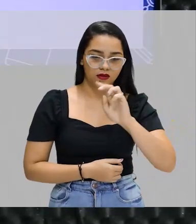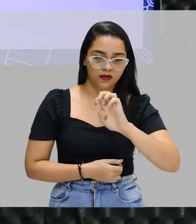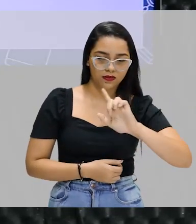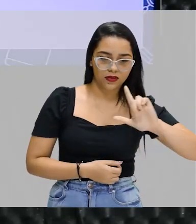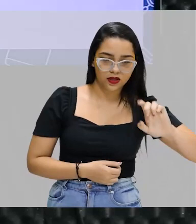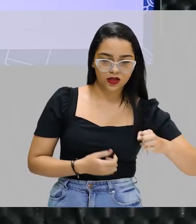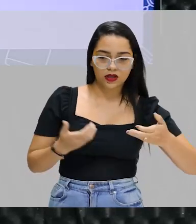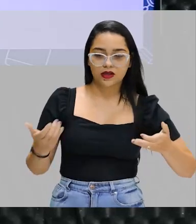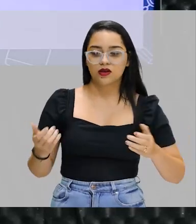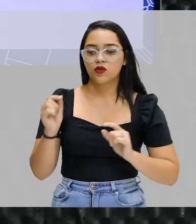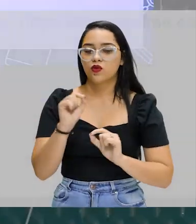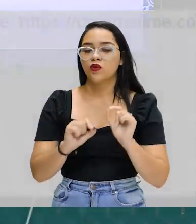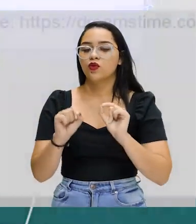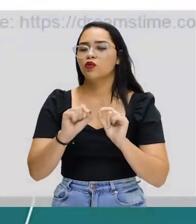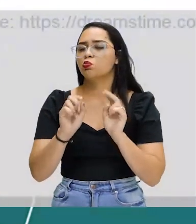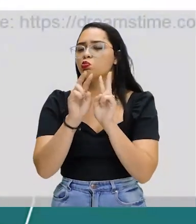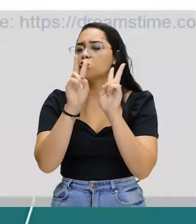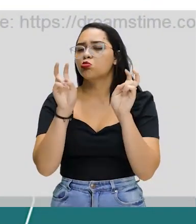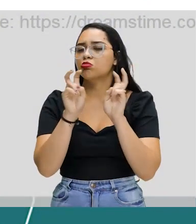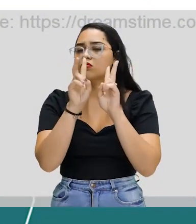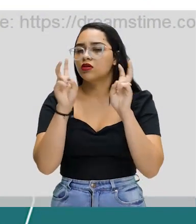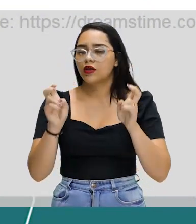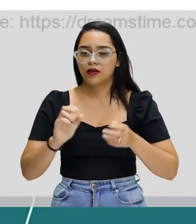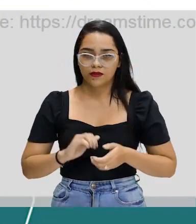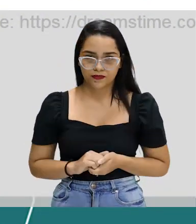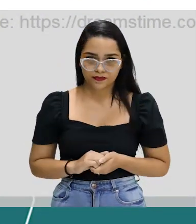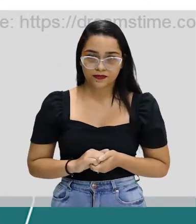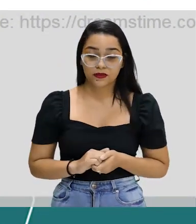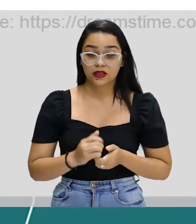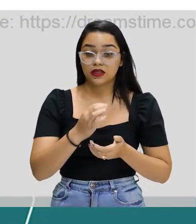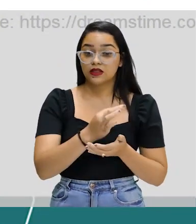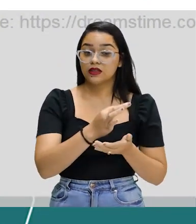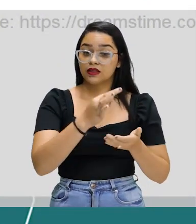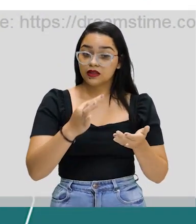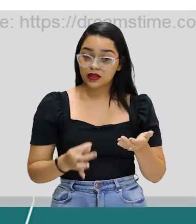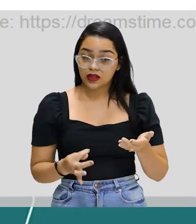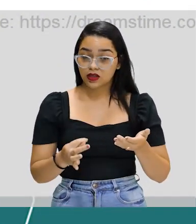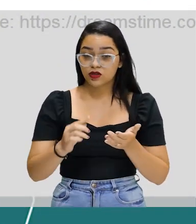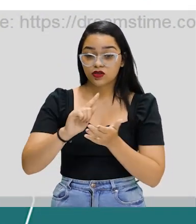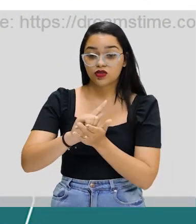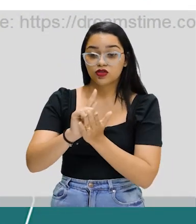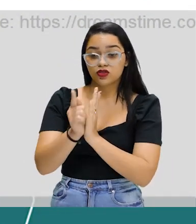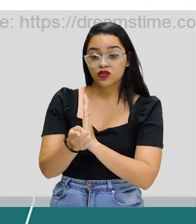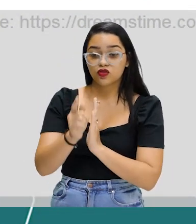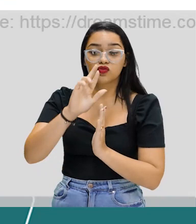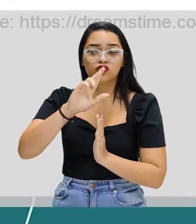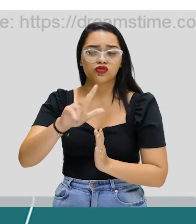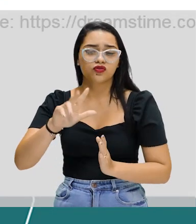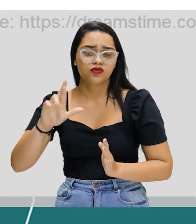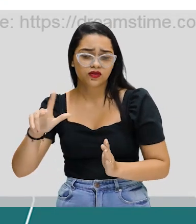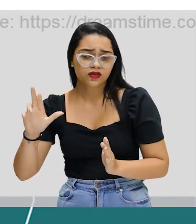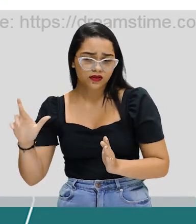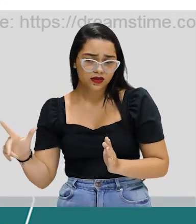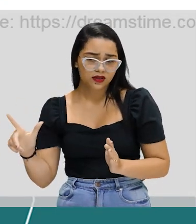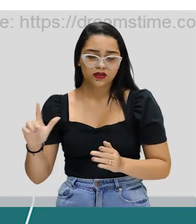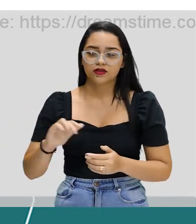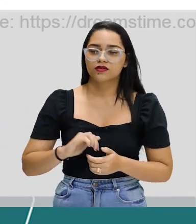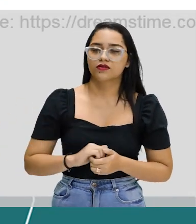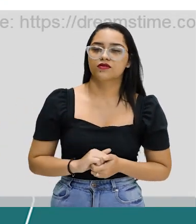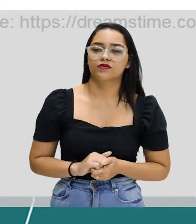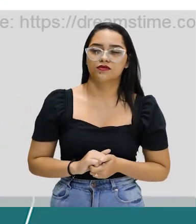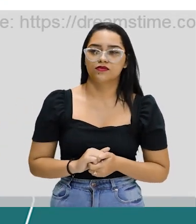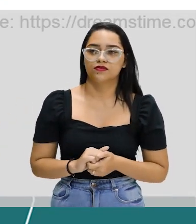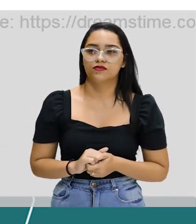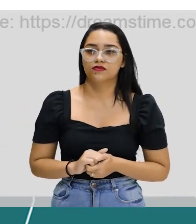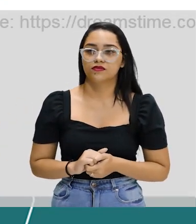vamos falar de text of different genres. Vamos falar de textos de gêneros diferentes ou gêneros